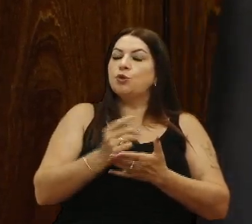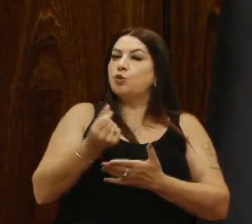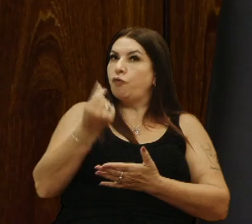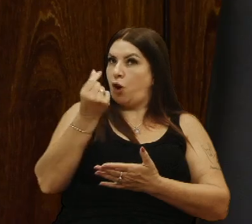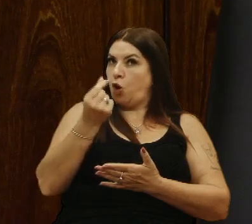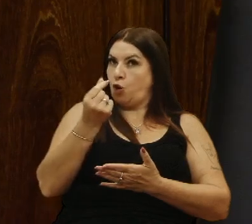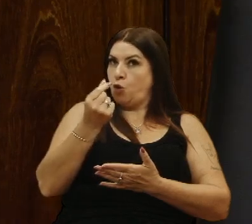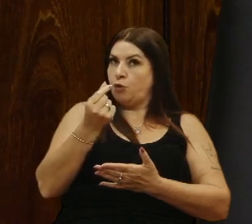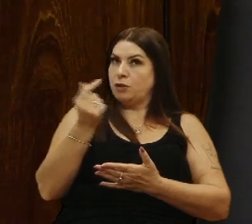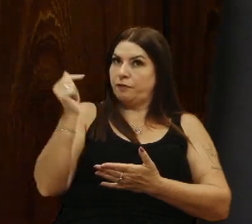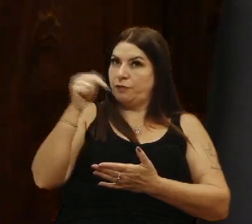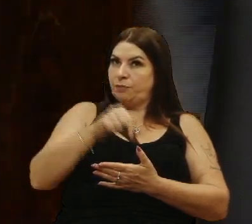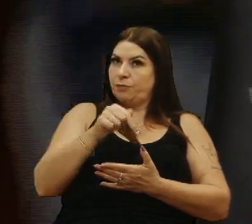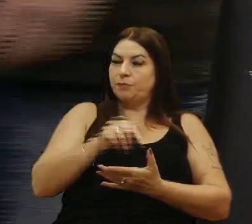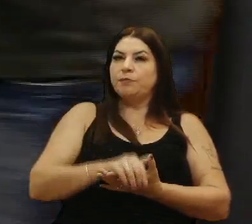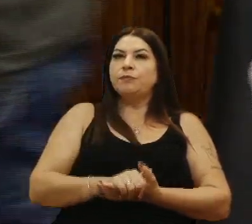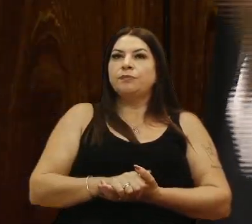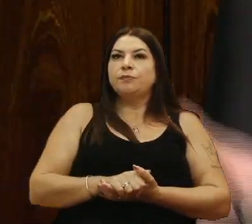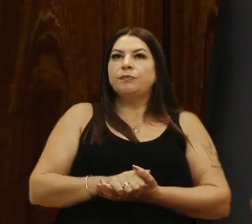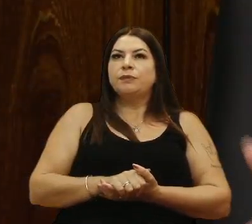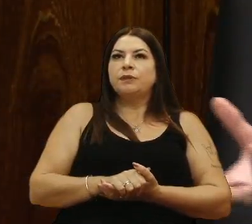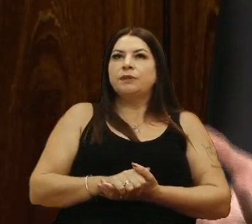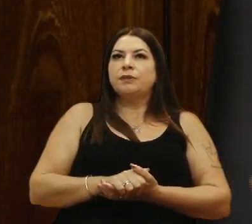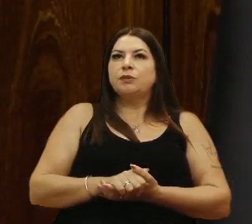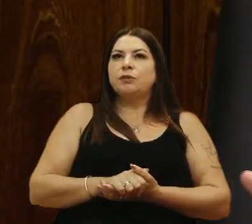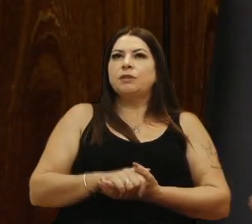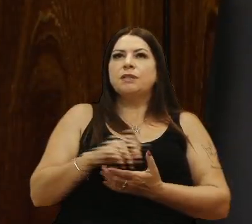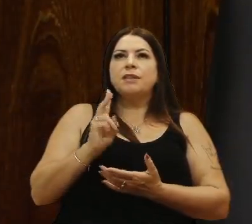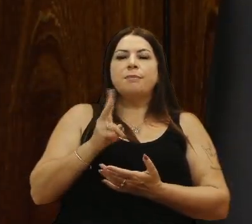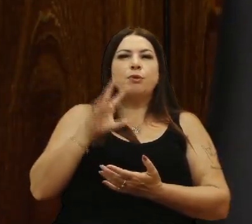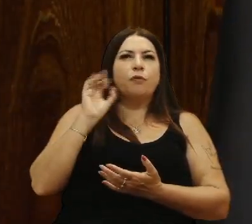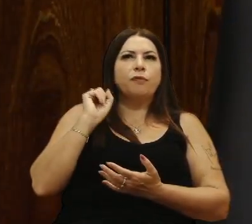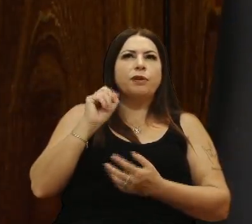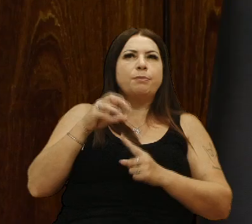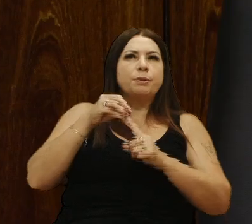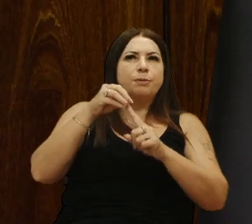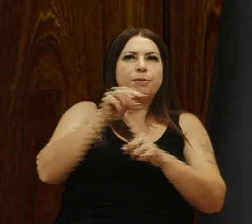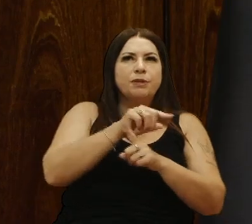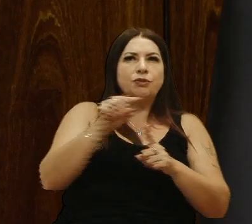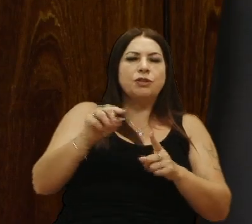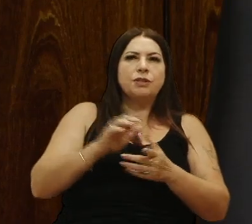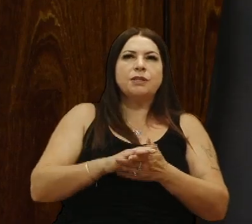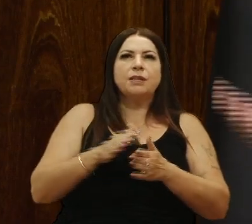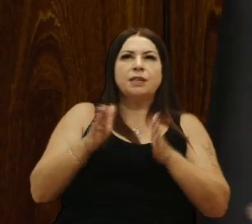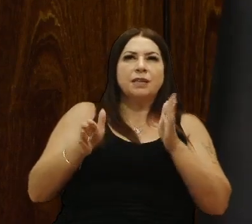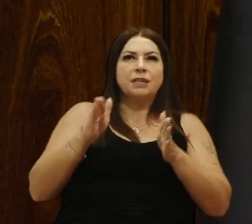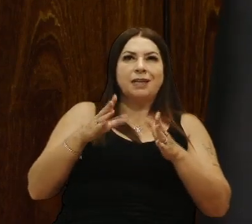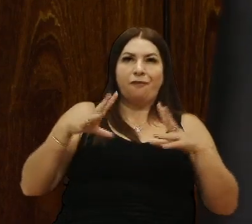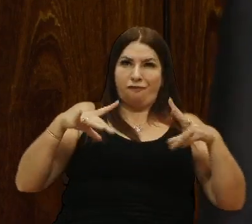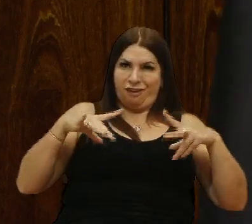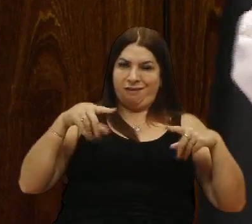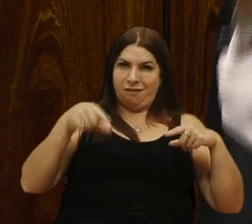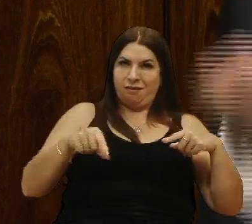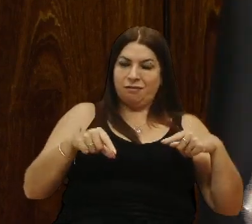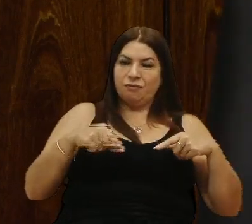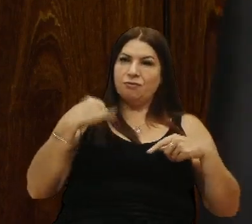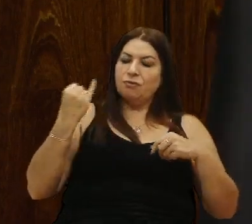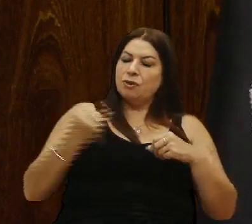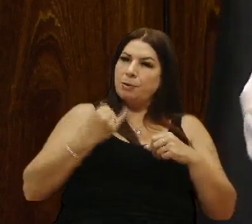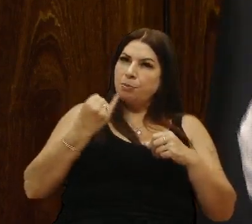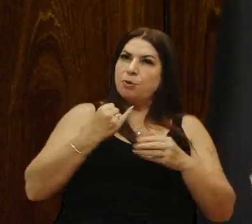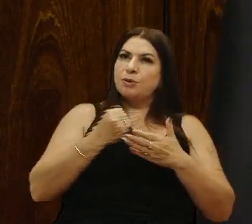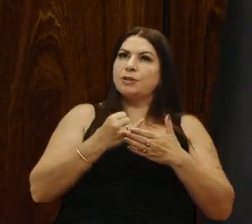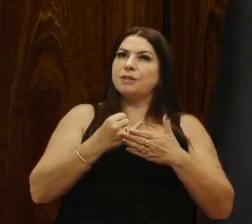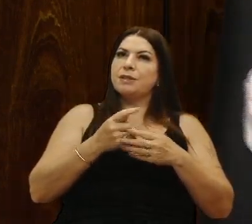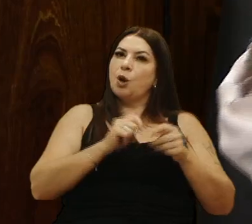valores que foram trazidos aqui. Muito a gente ouviu, principalmente durante esse feriado, da importância